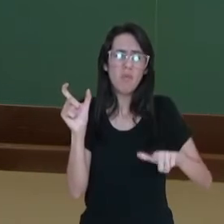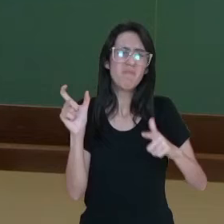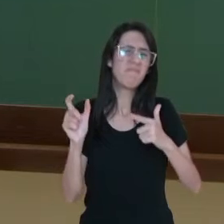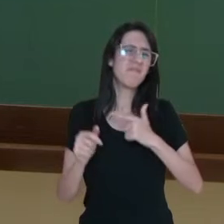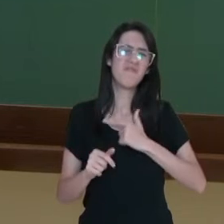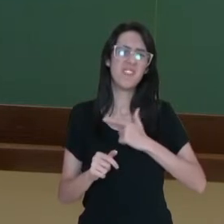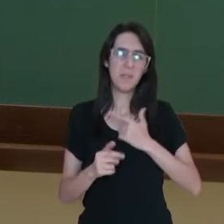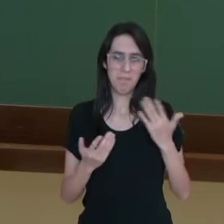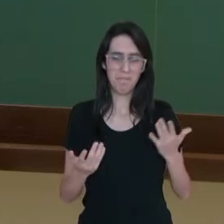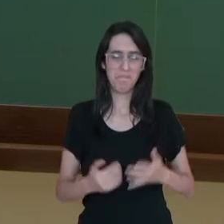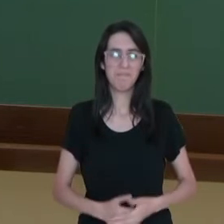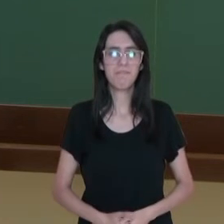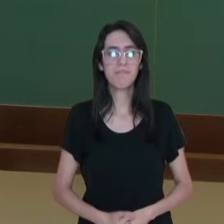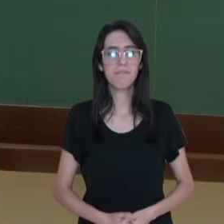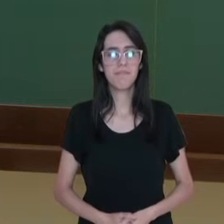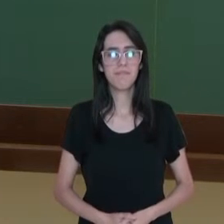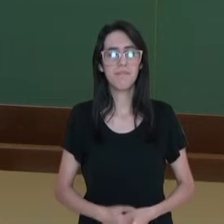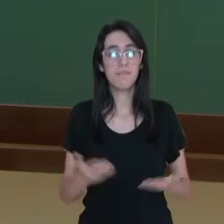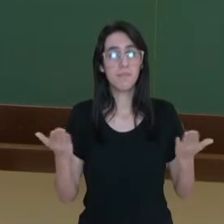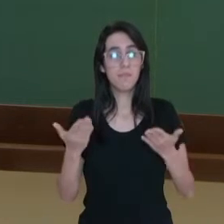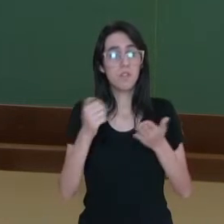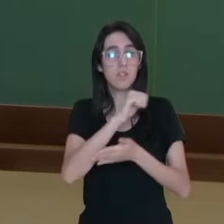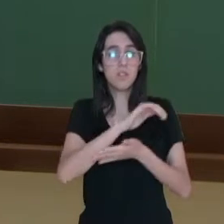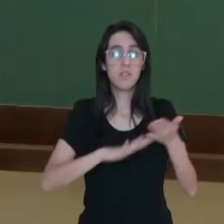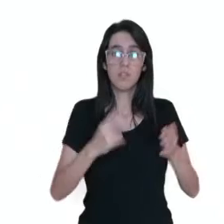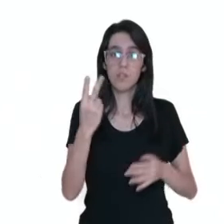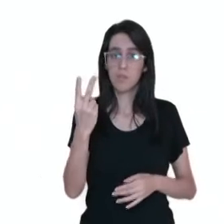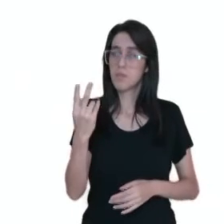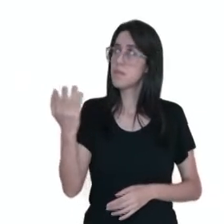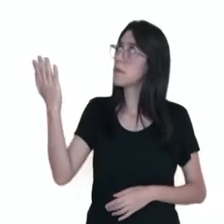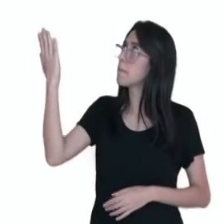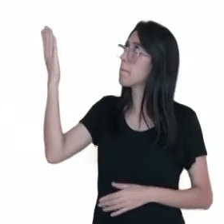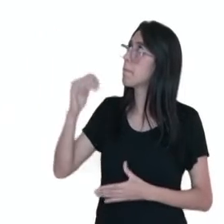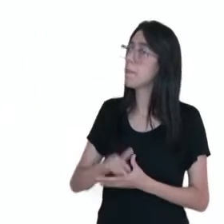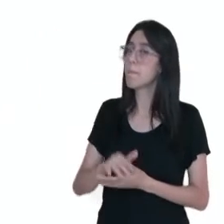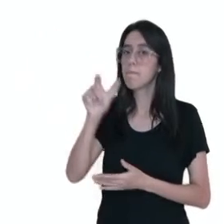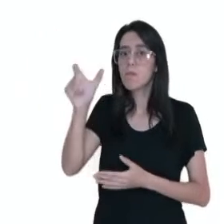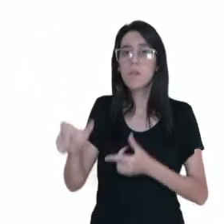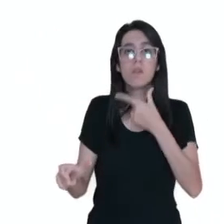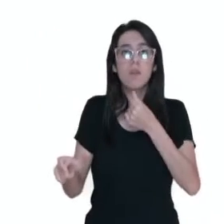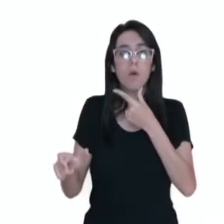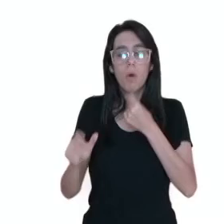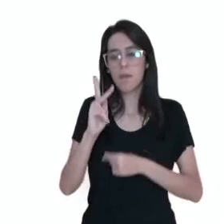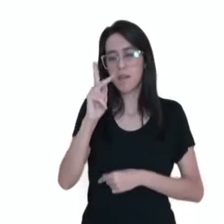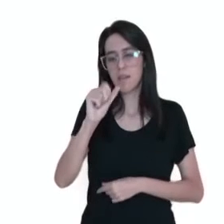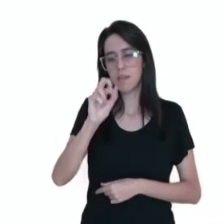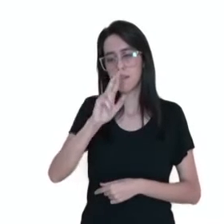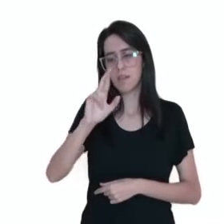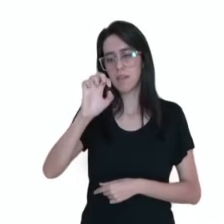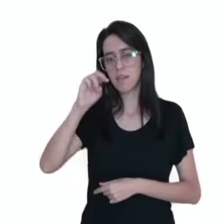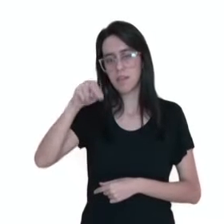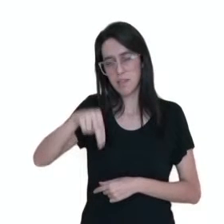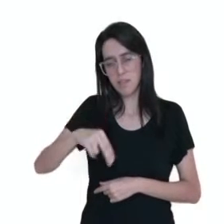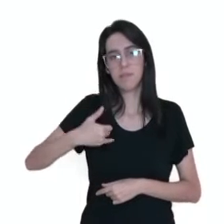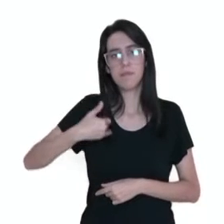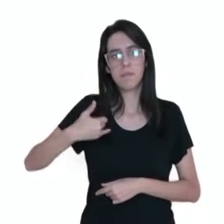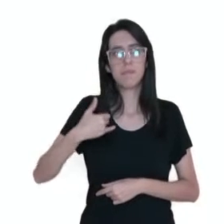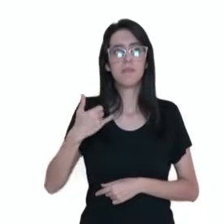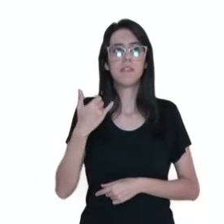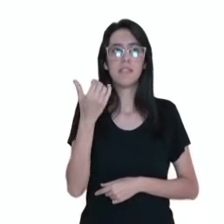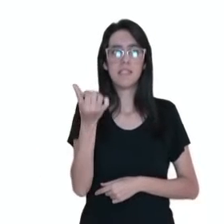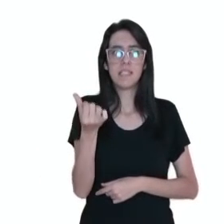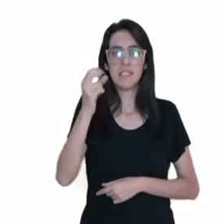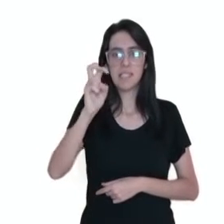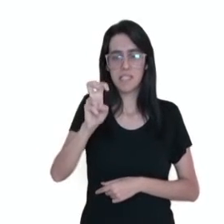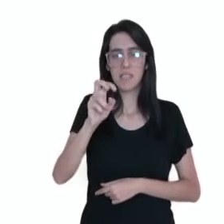no texto. Vamos à segunda atividade. O carpinteiro Karen, de 65 anos, vive no deserto da